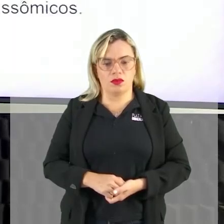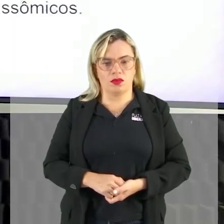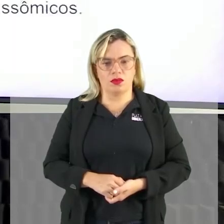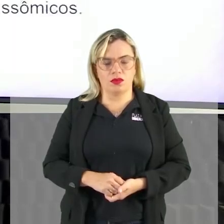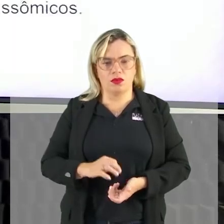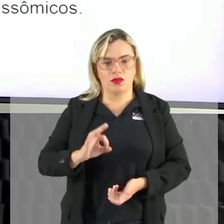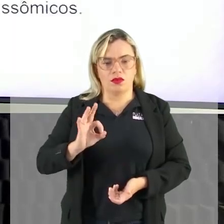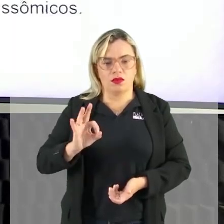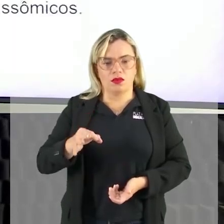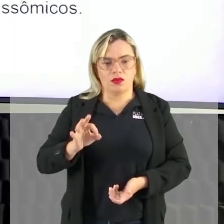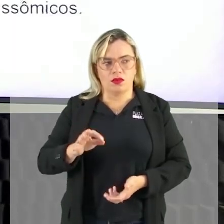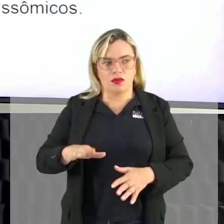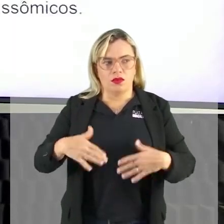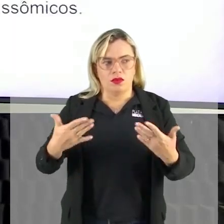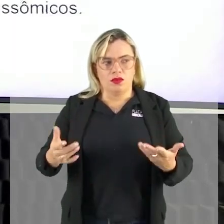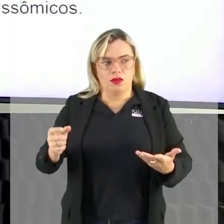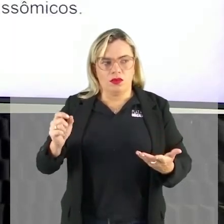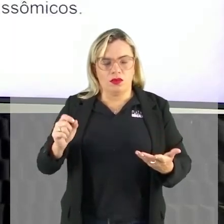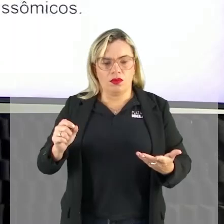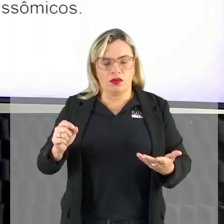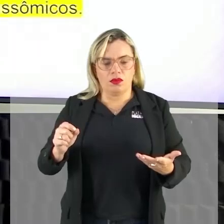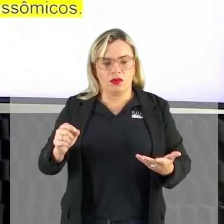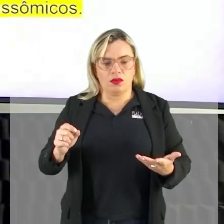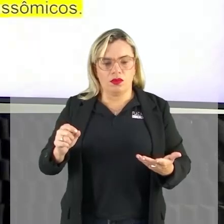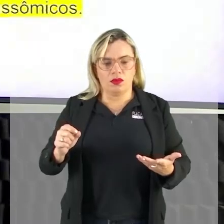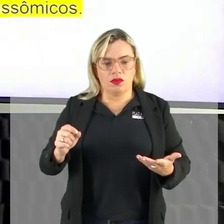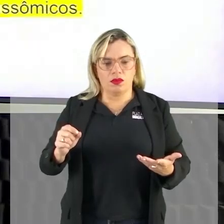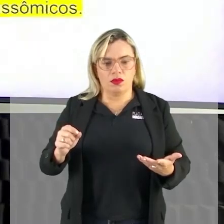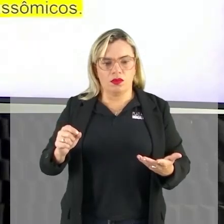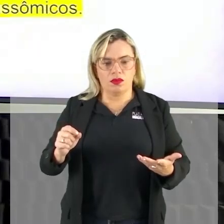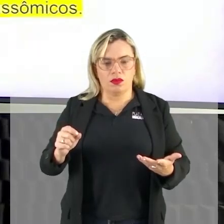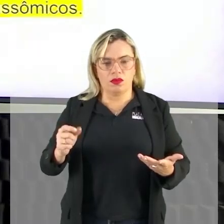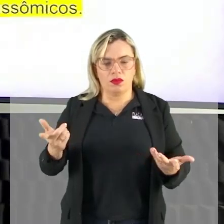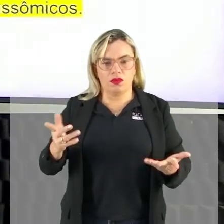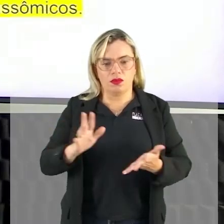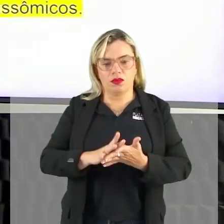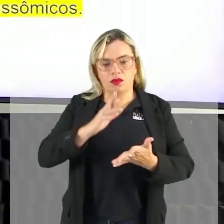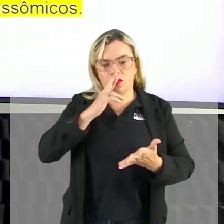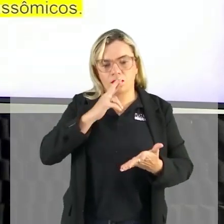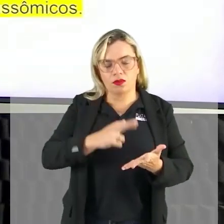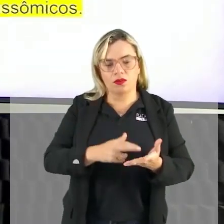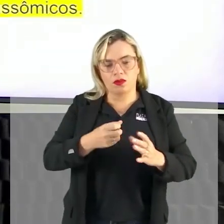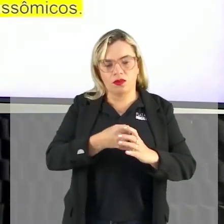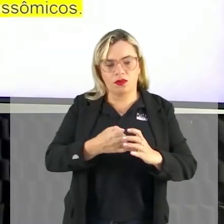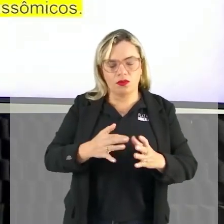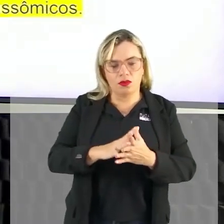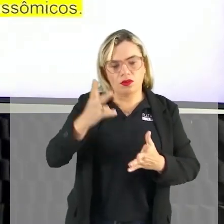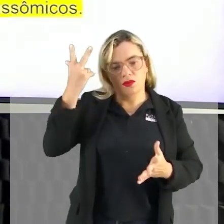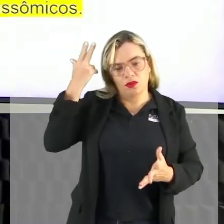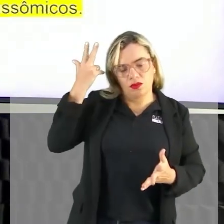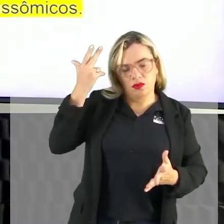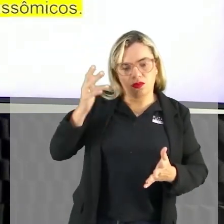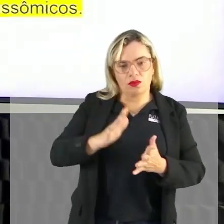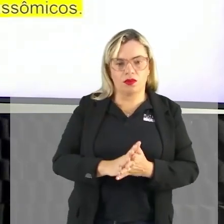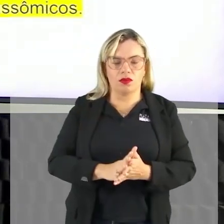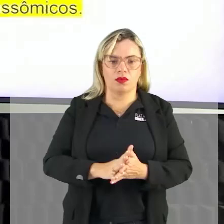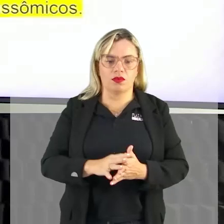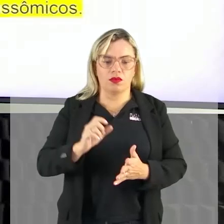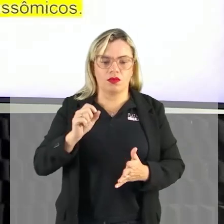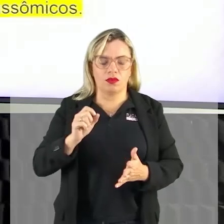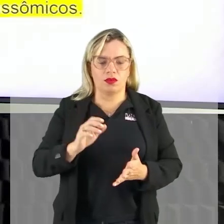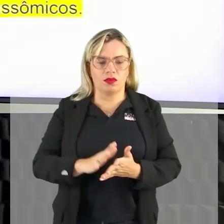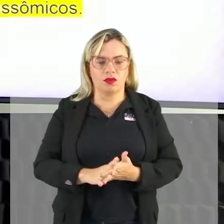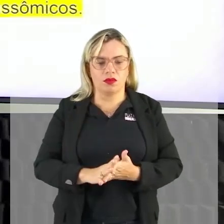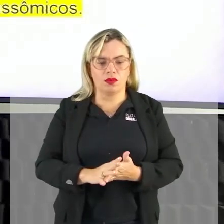Né? Então, qual é a condição que eu vou ter? Eu vou ter uma condição normal,